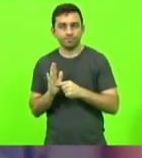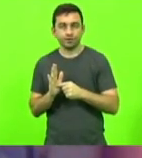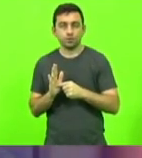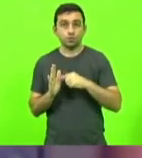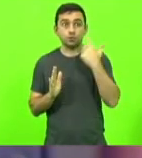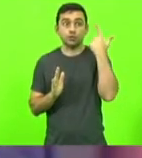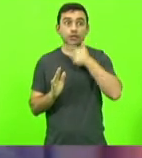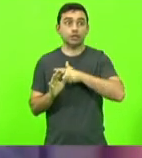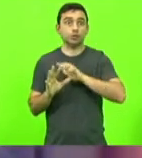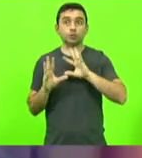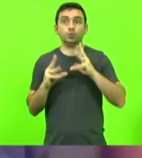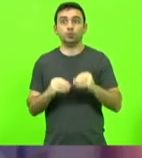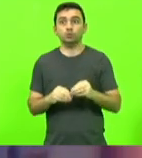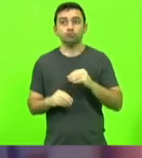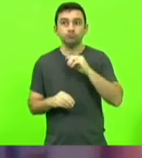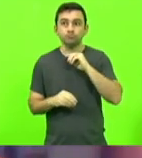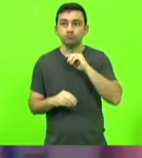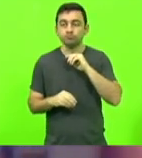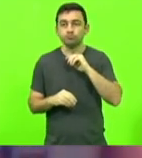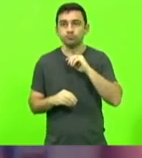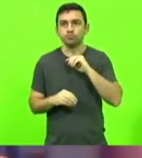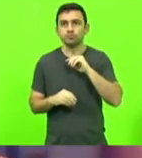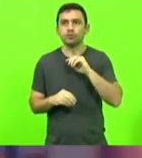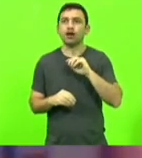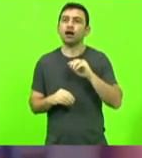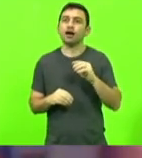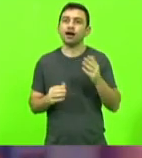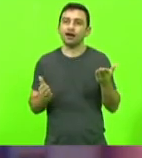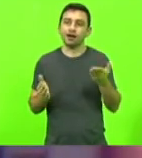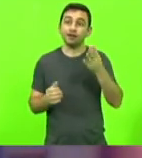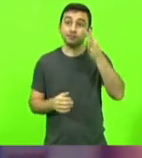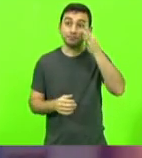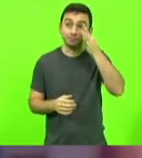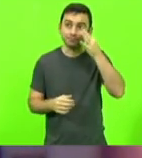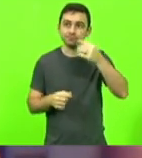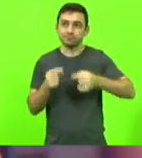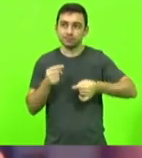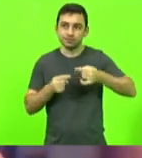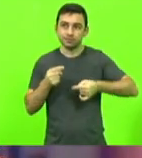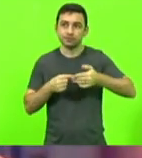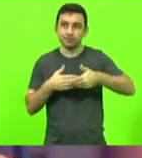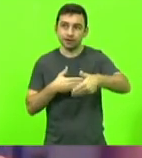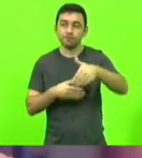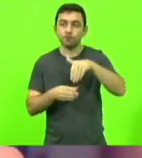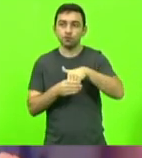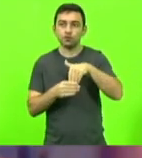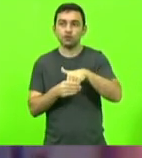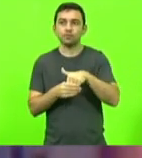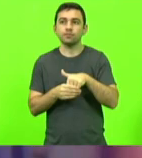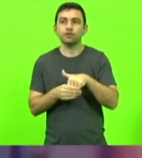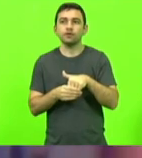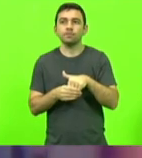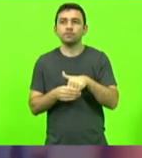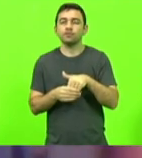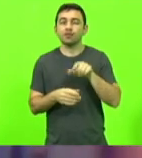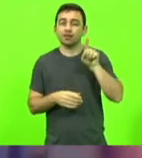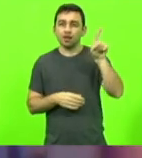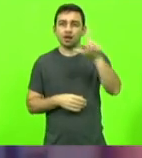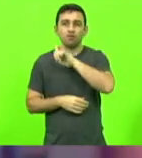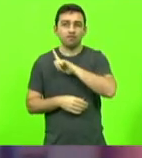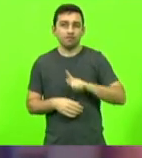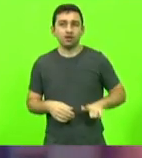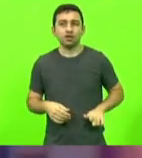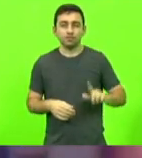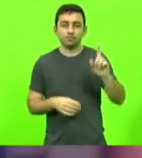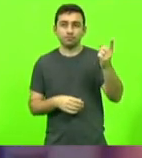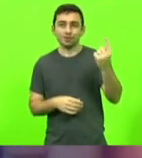ou seja, ele é definitivo aqui. Nós vamos apreciar, discutir e votar. Mas é o governo que vai mandar a